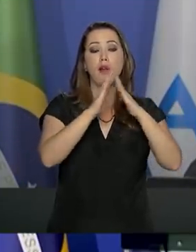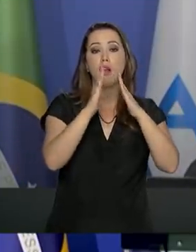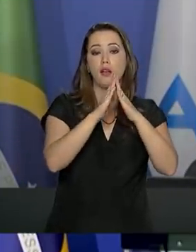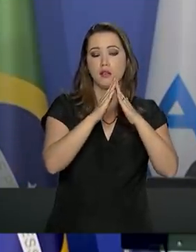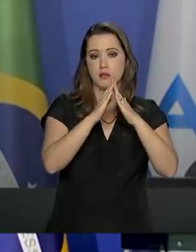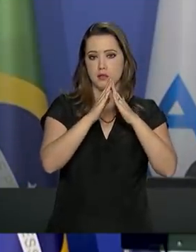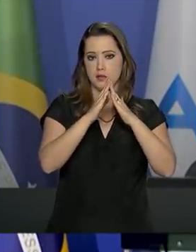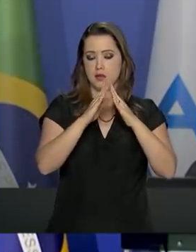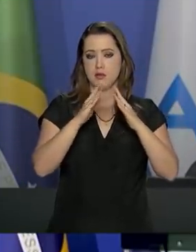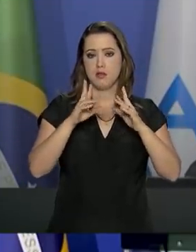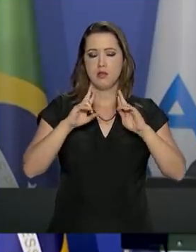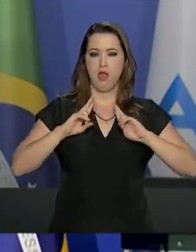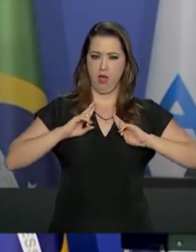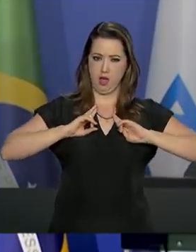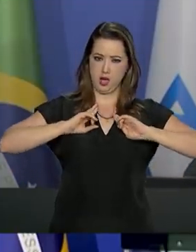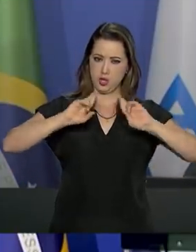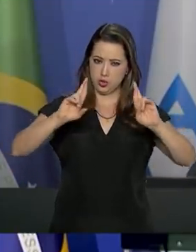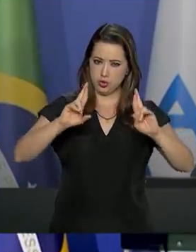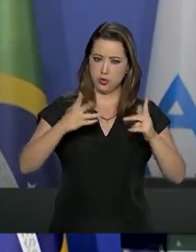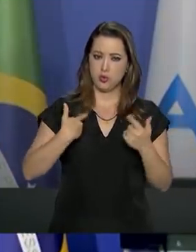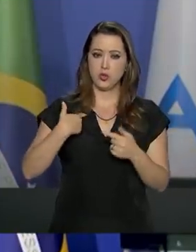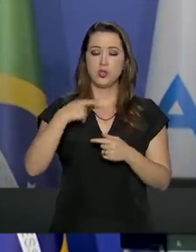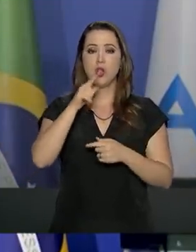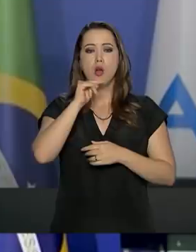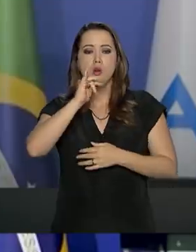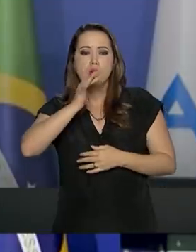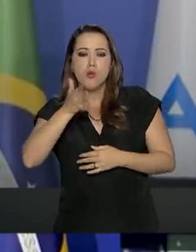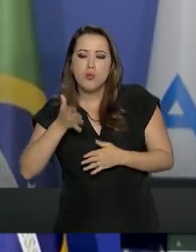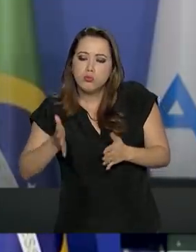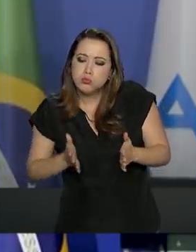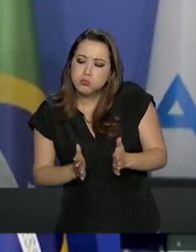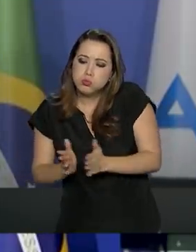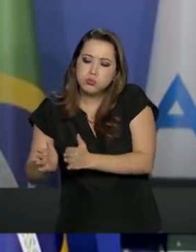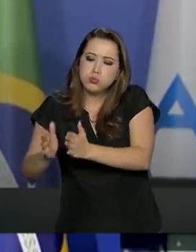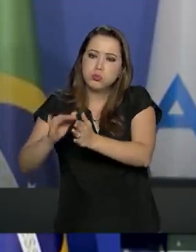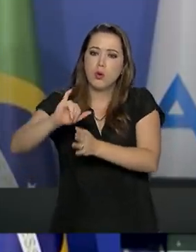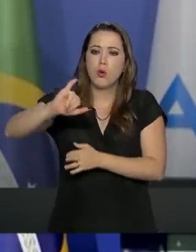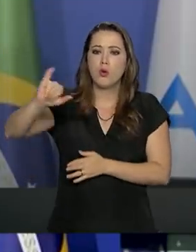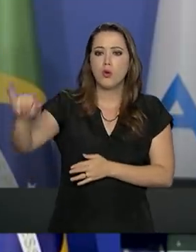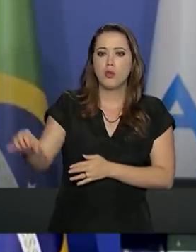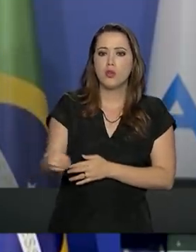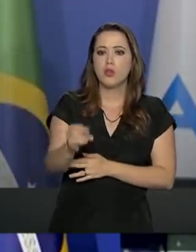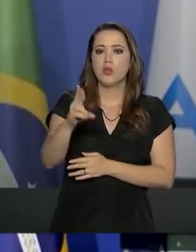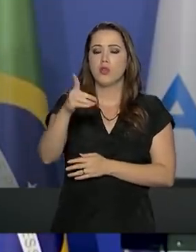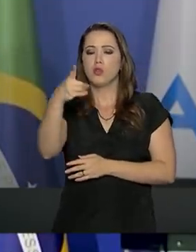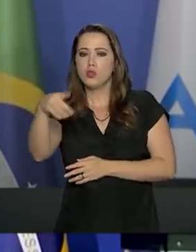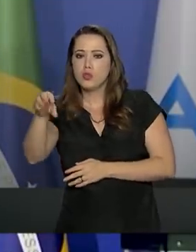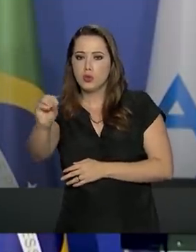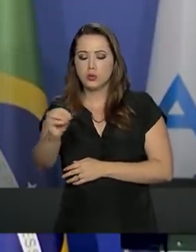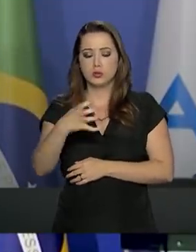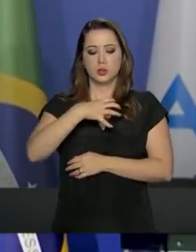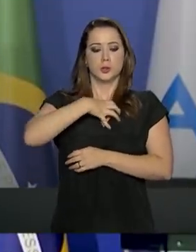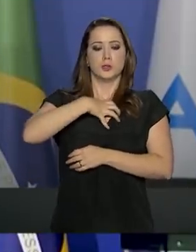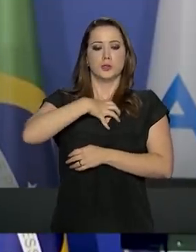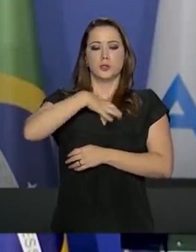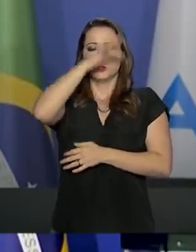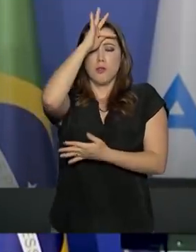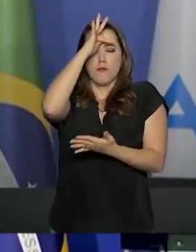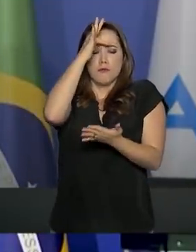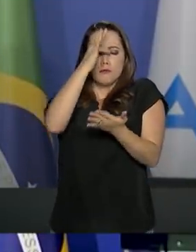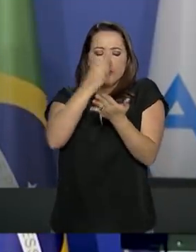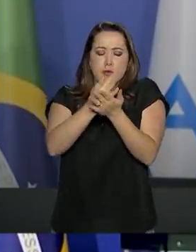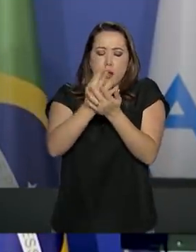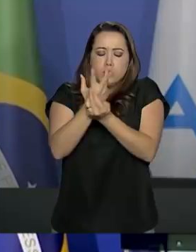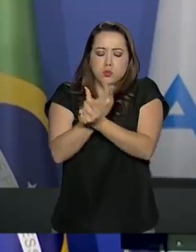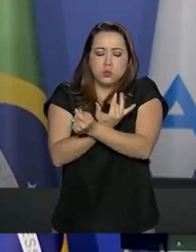visited several religious places. Fui ao Rio Jordão. I went to the Jordan River. Sentia minha fé aflorar. I